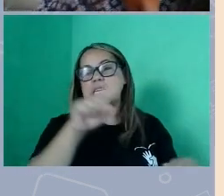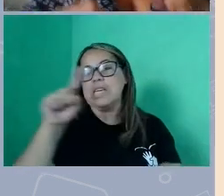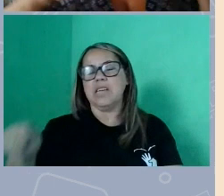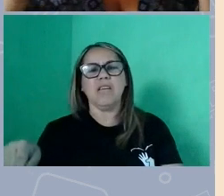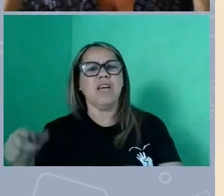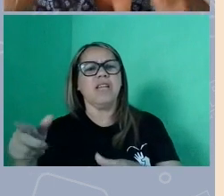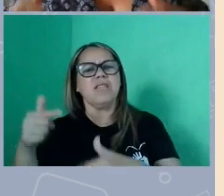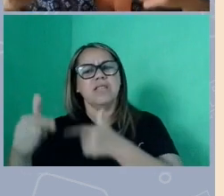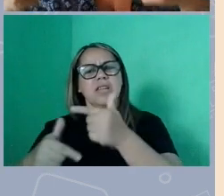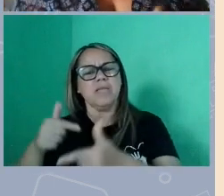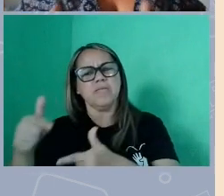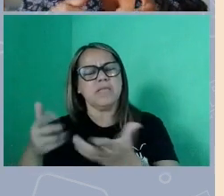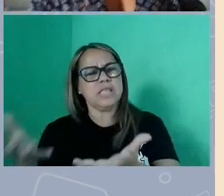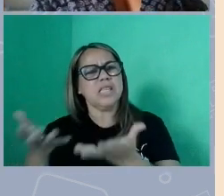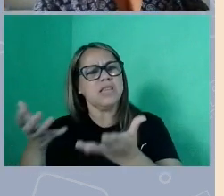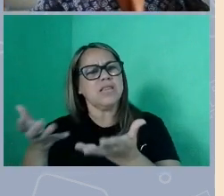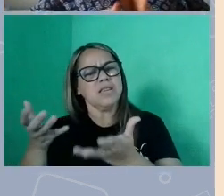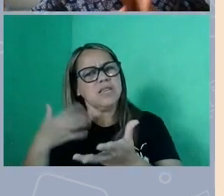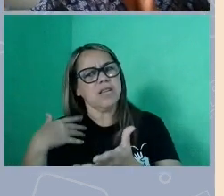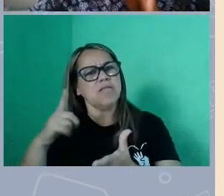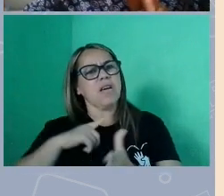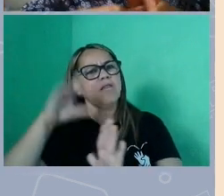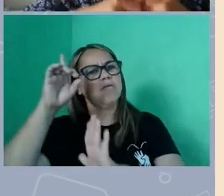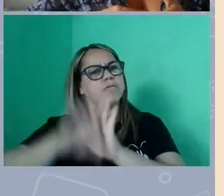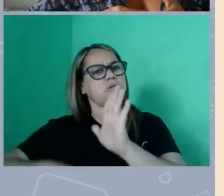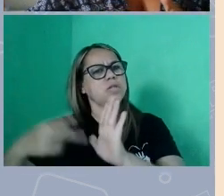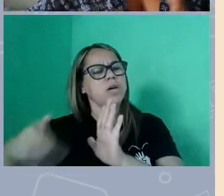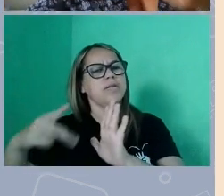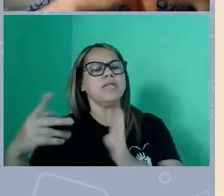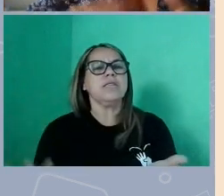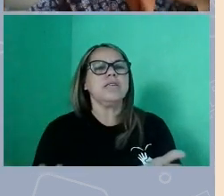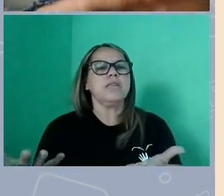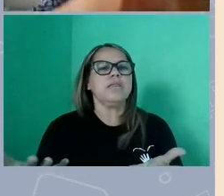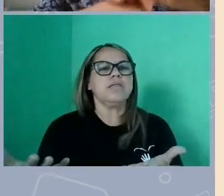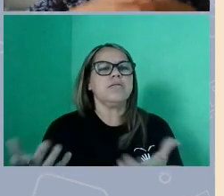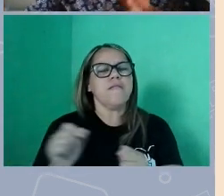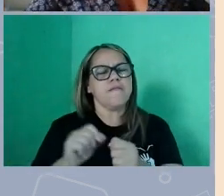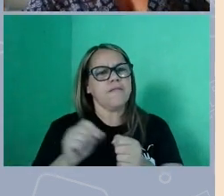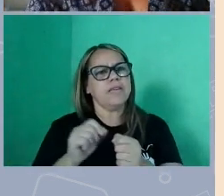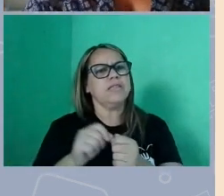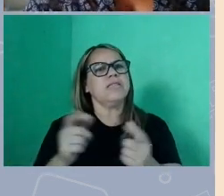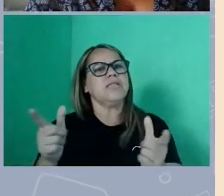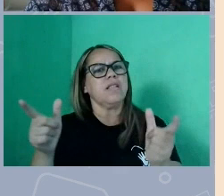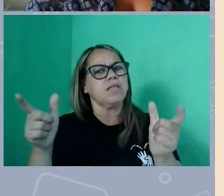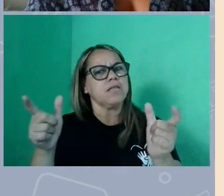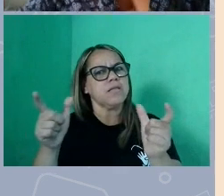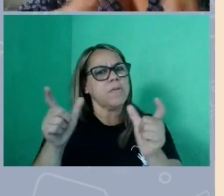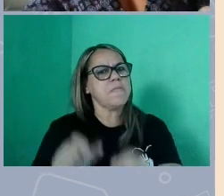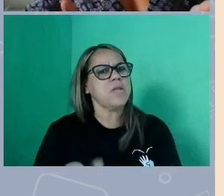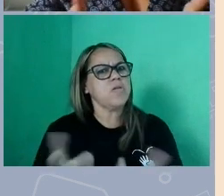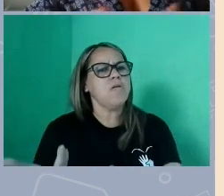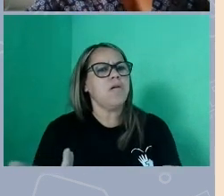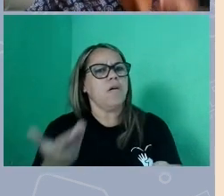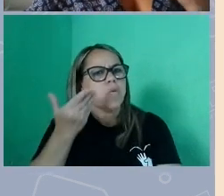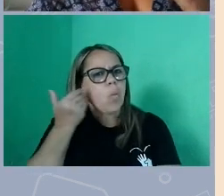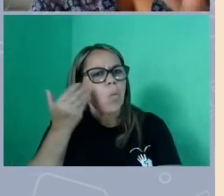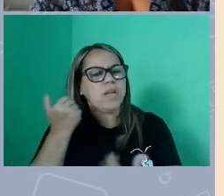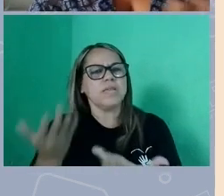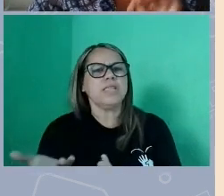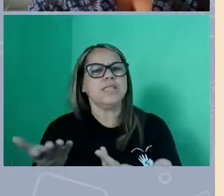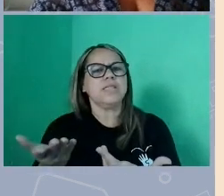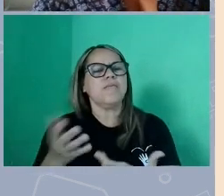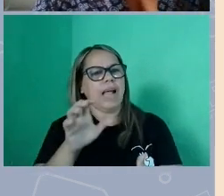visando valer os seus direitos e fazer reduzir essa exploração exacerbada então está correta